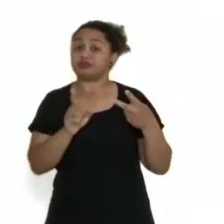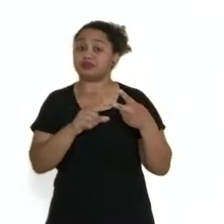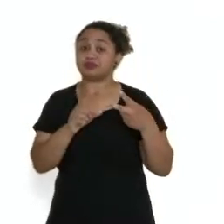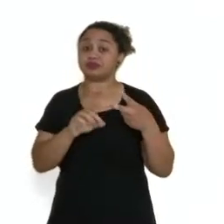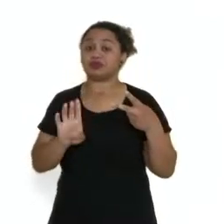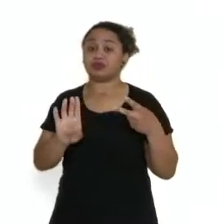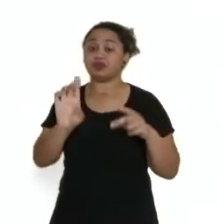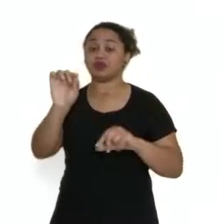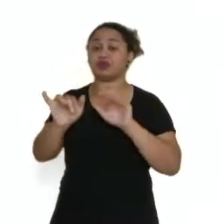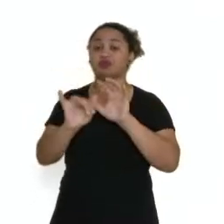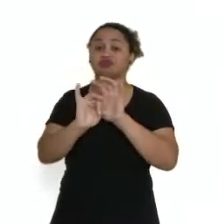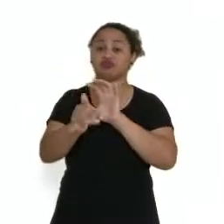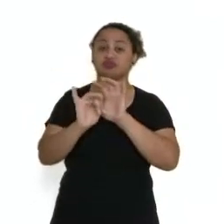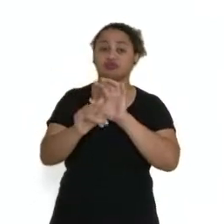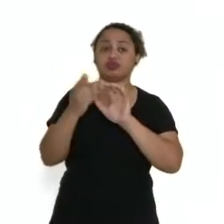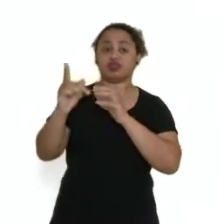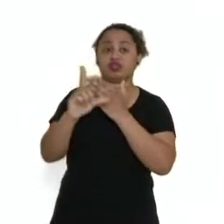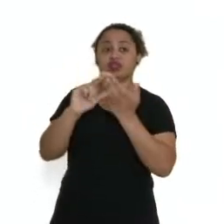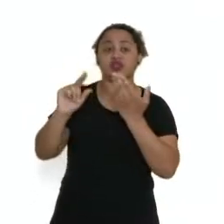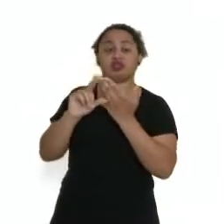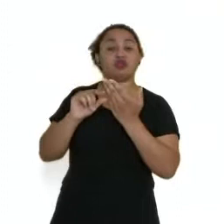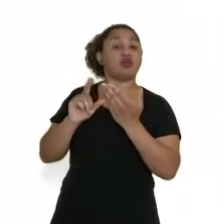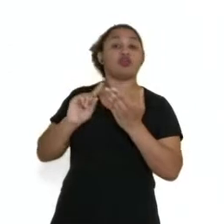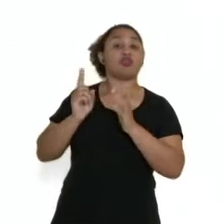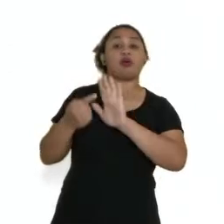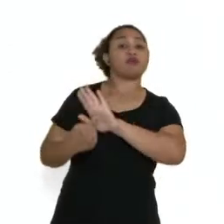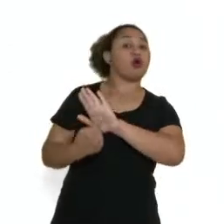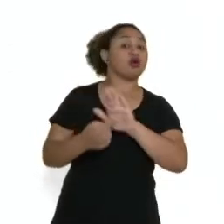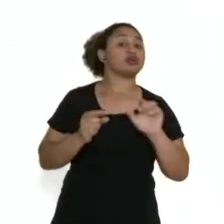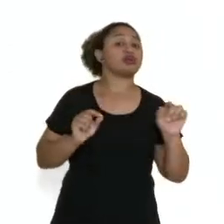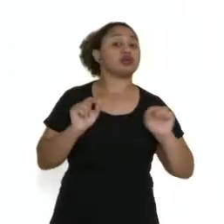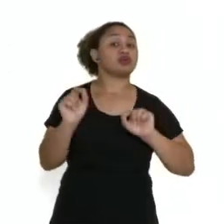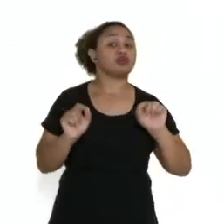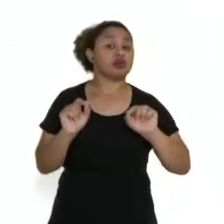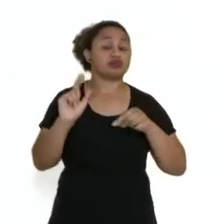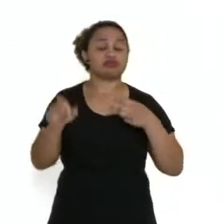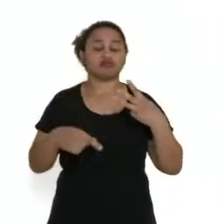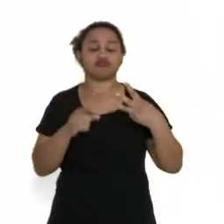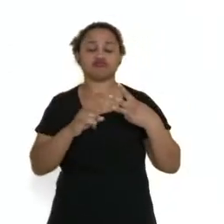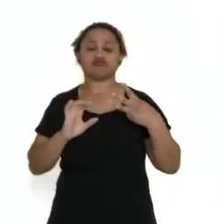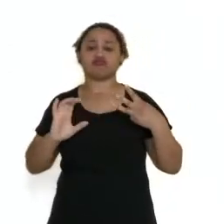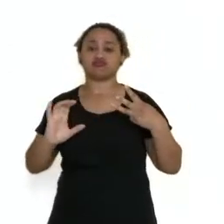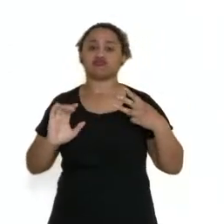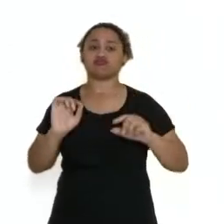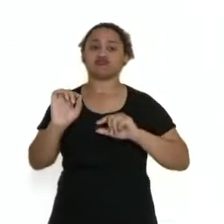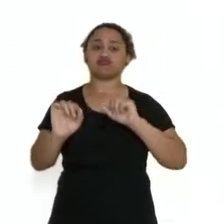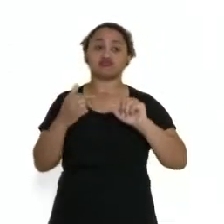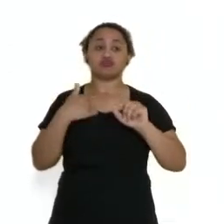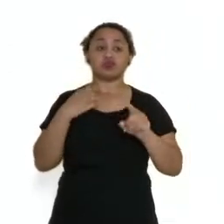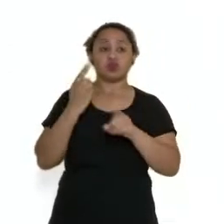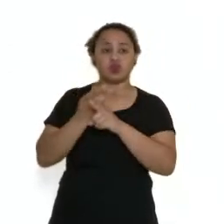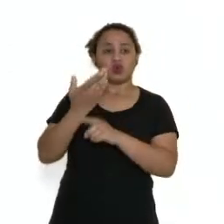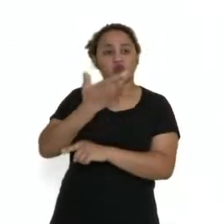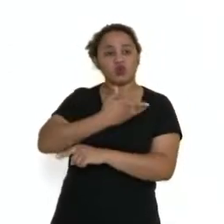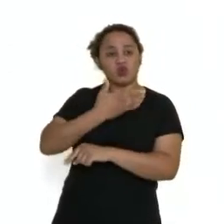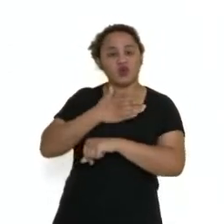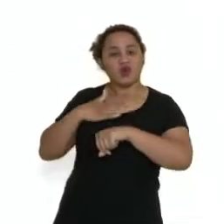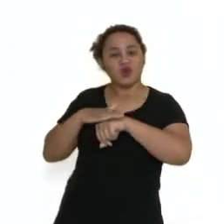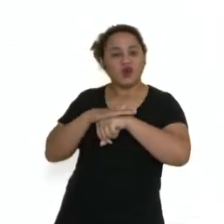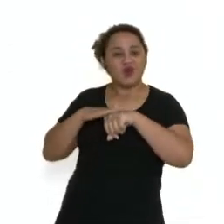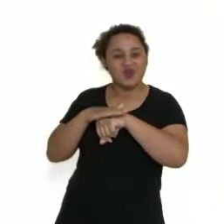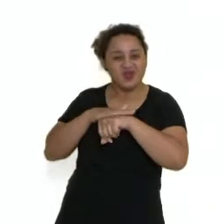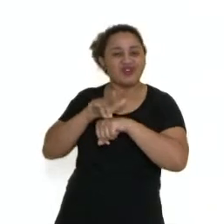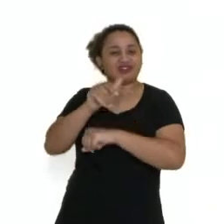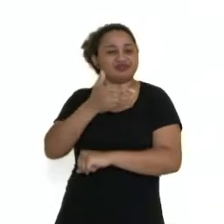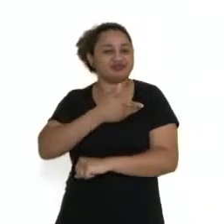as fábulas do Milor não revelam? E letra C, ache um amigo, converse com